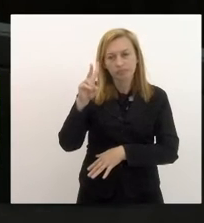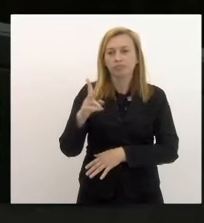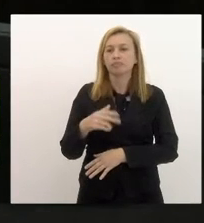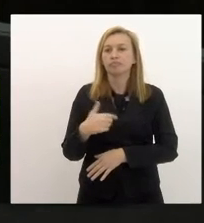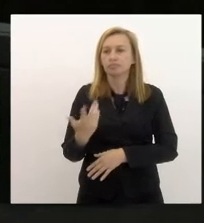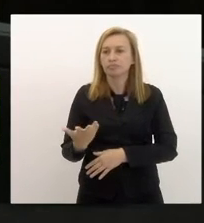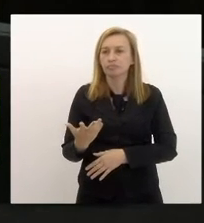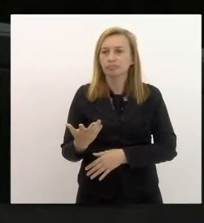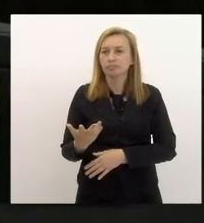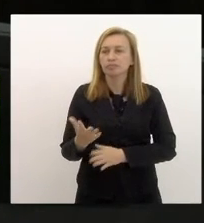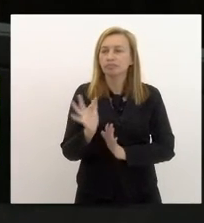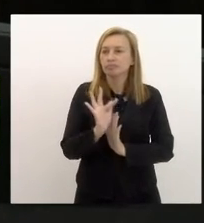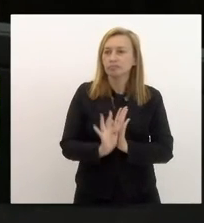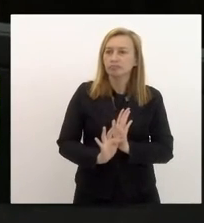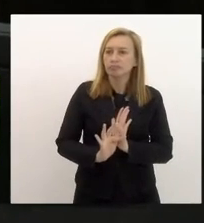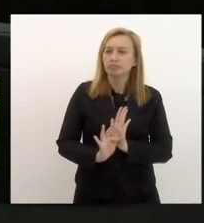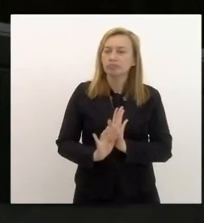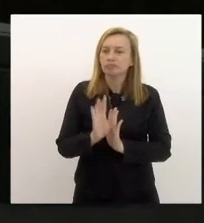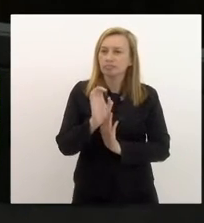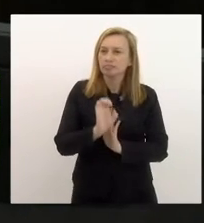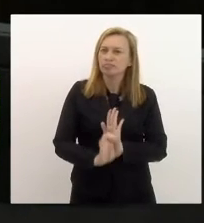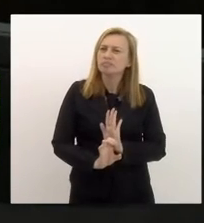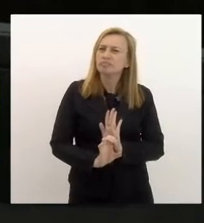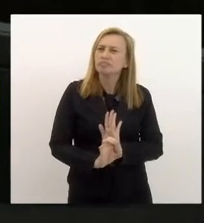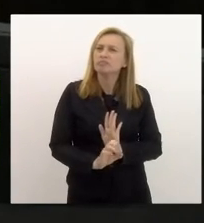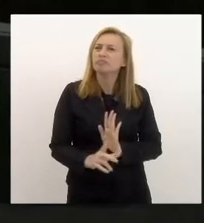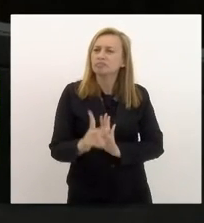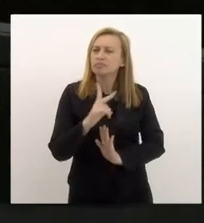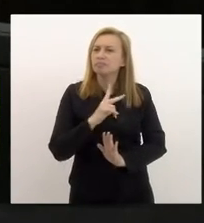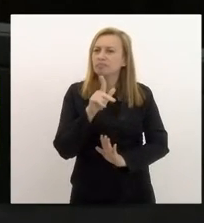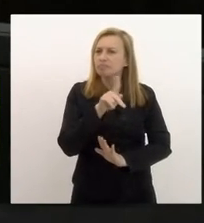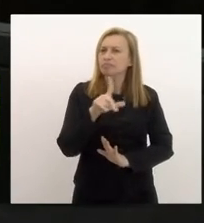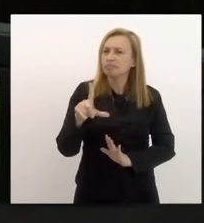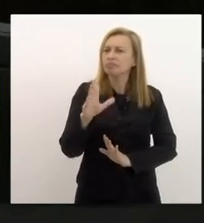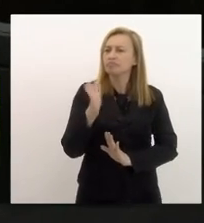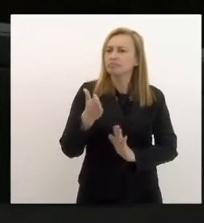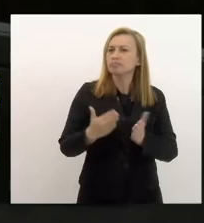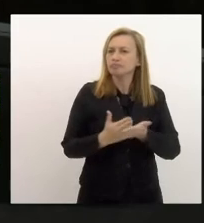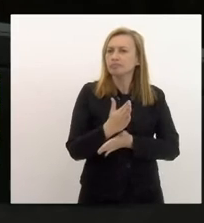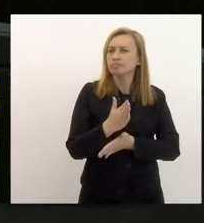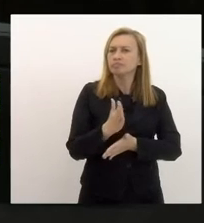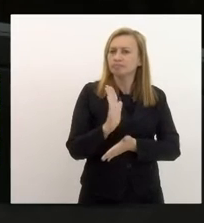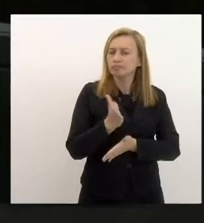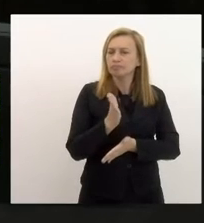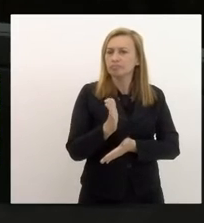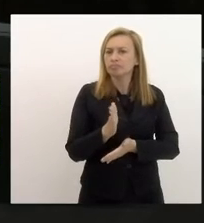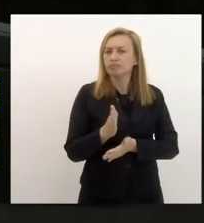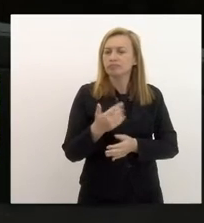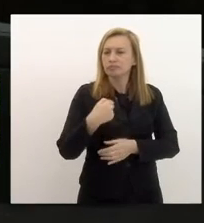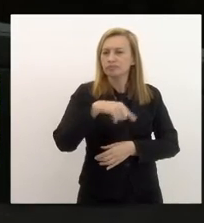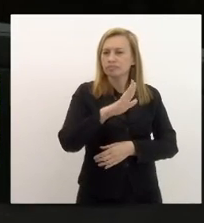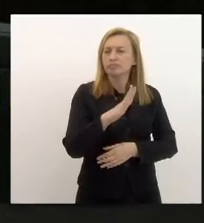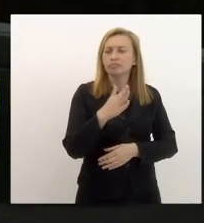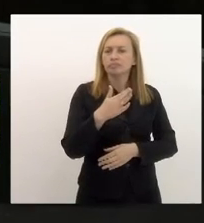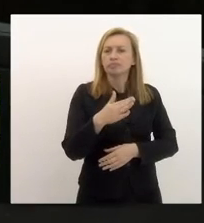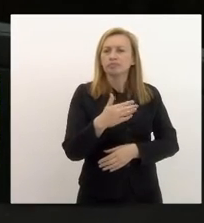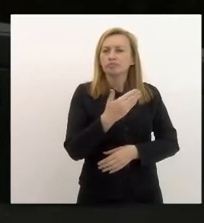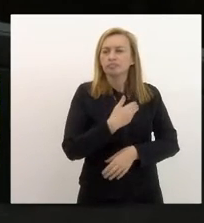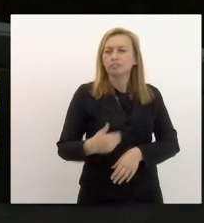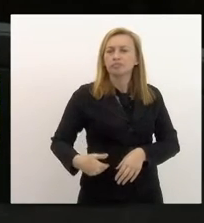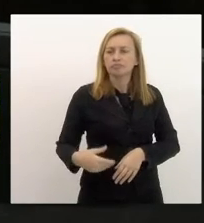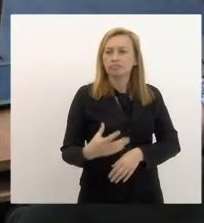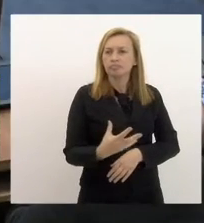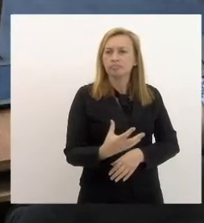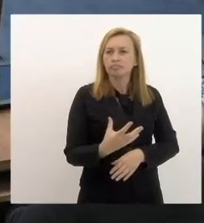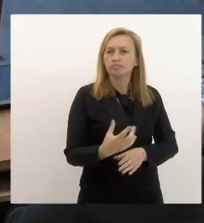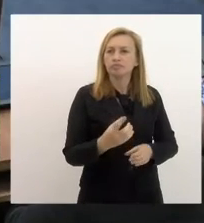acabou o texto da emenda tá no texto do próprio PL que a gente já provou já foi a sanção do governador de que tem